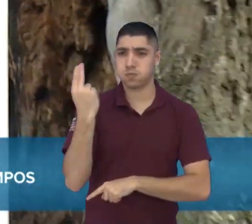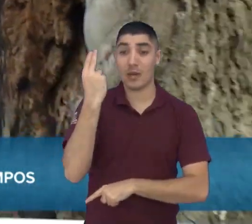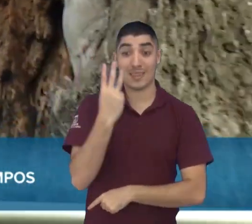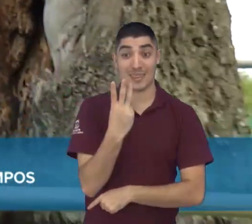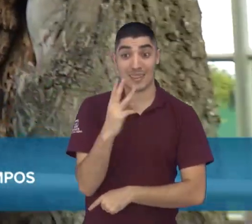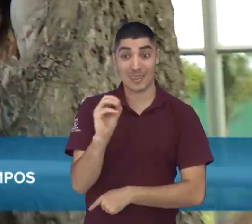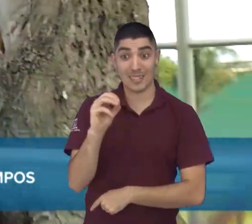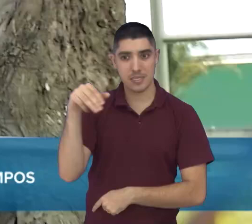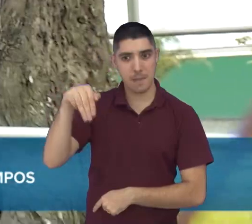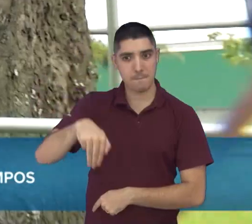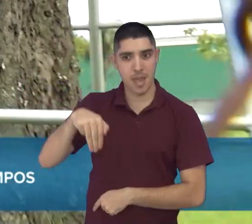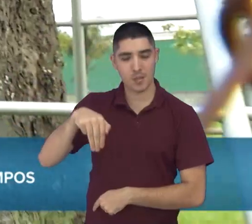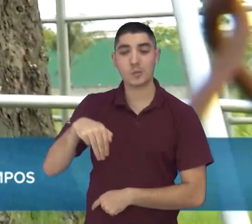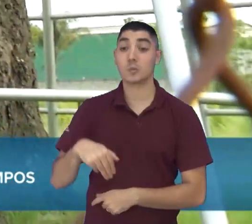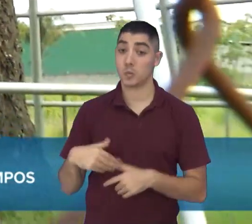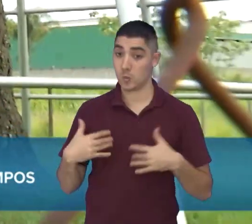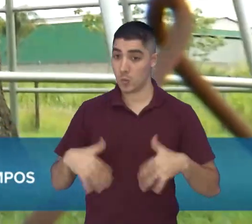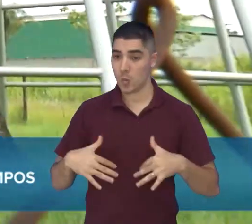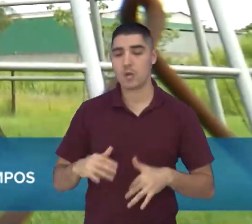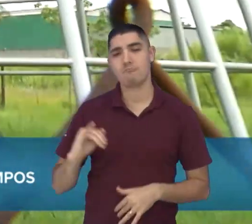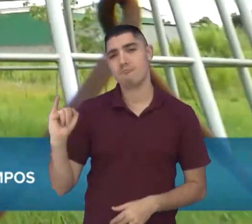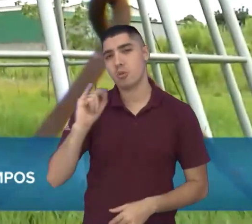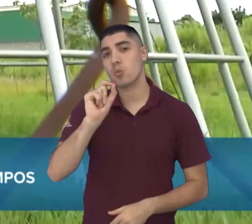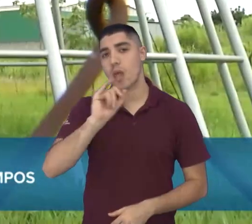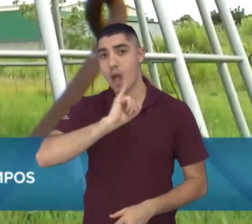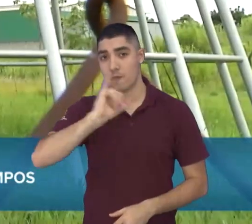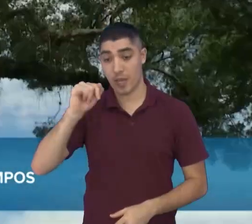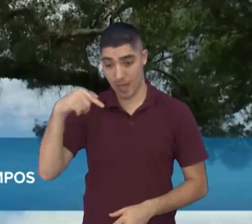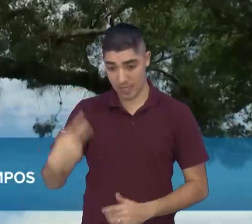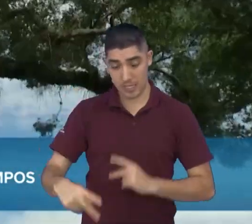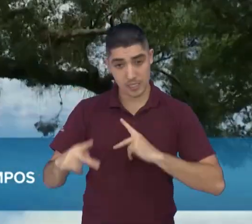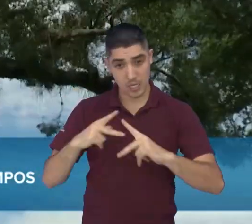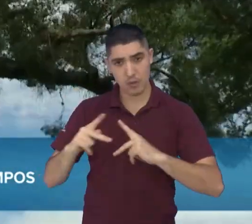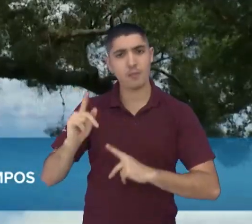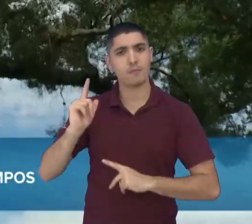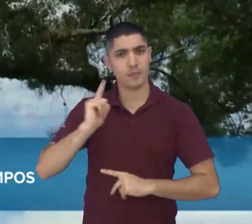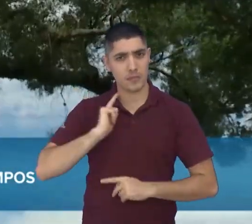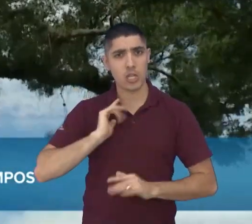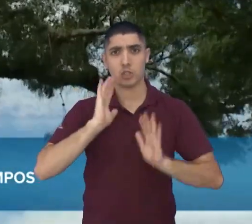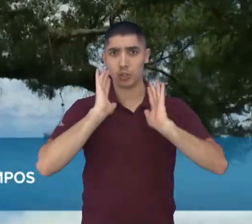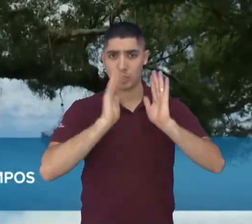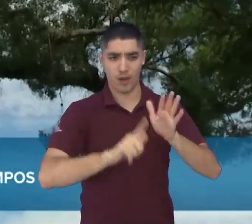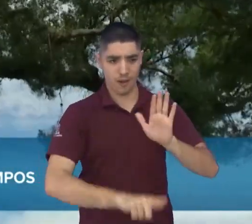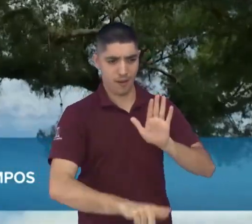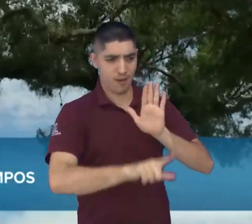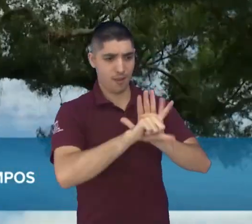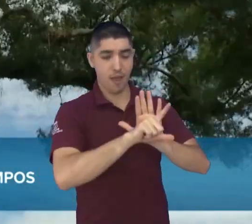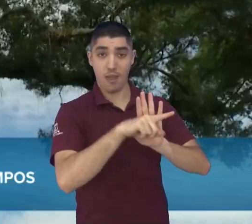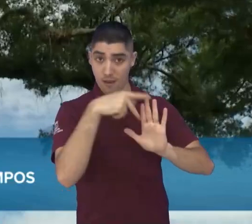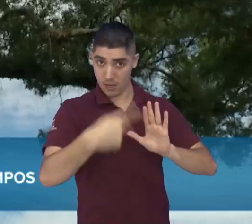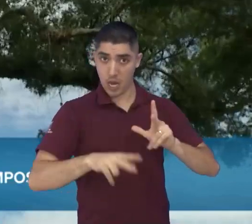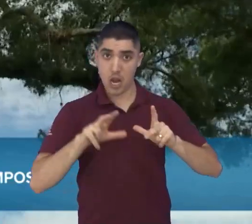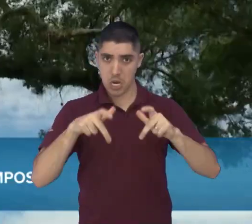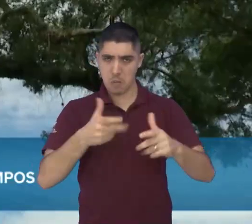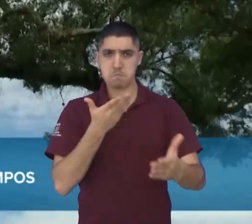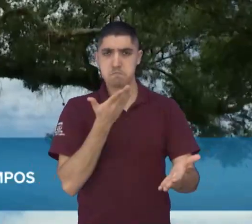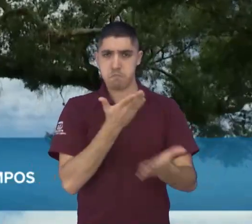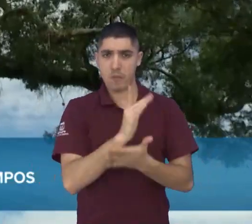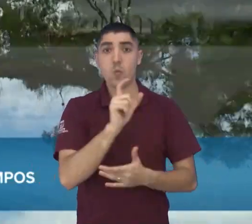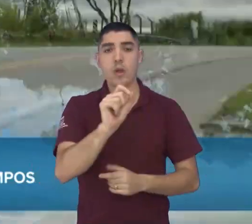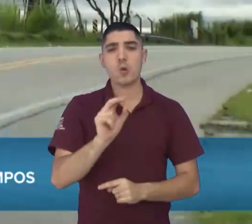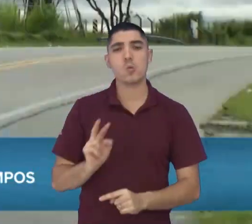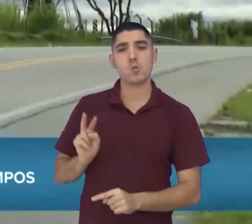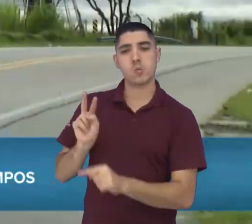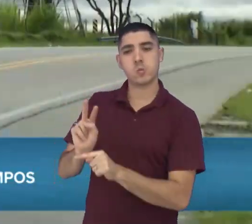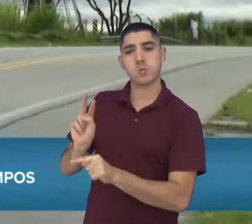copa. E é importante a gente ressaltar que aqui em São José, a gente possui diversas leis aprovadas em Câmara Municipal que protegem as